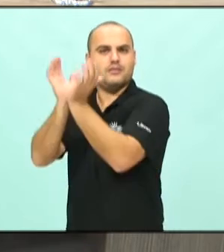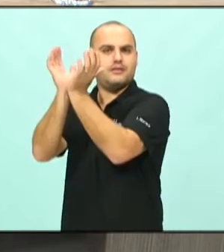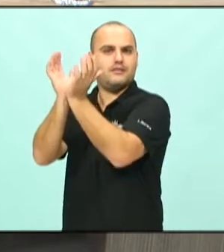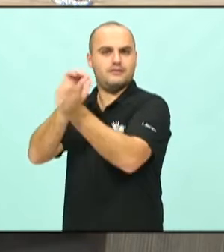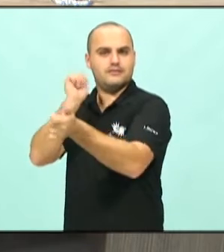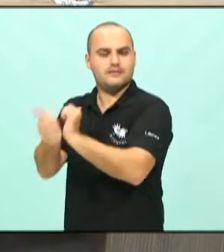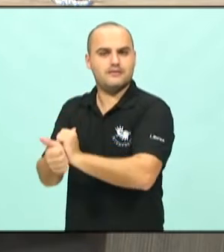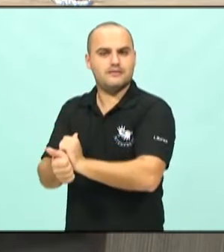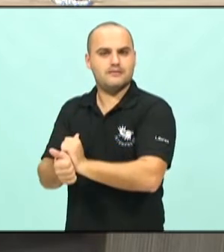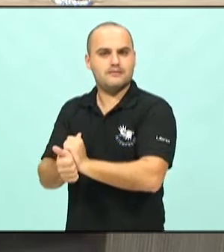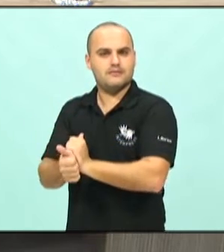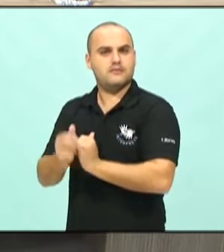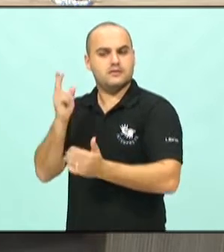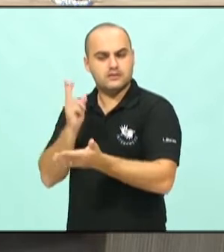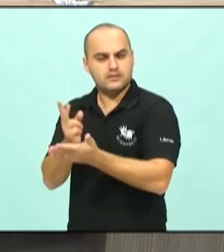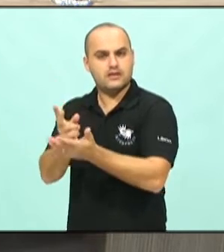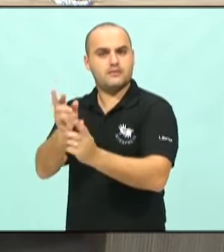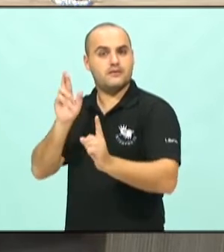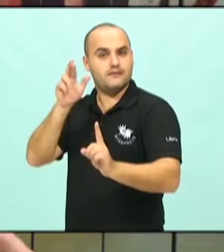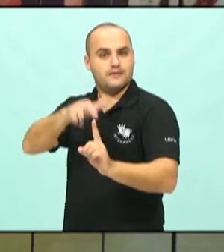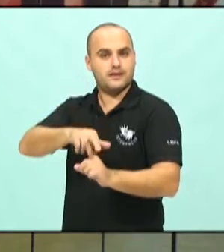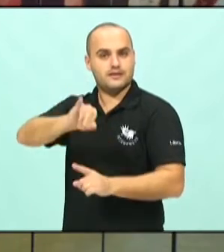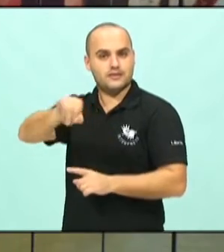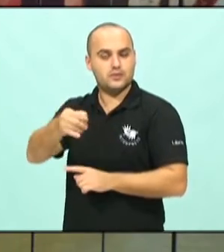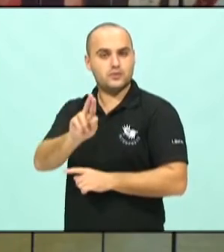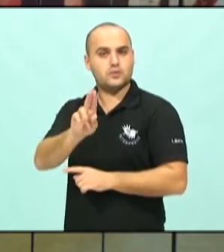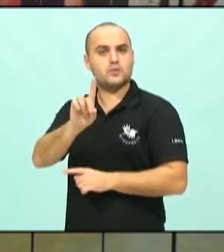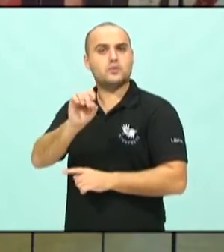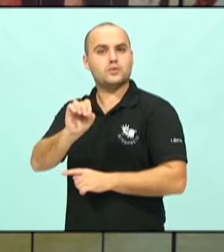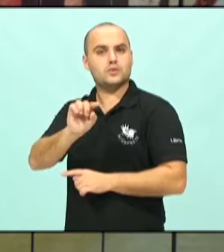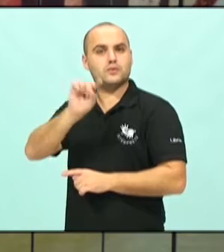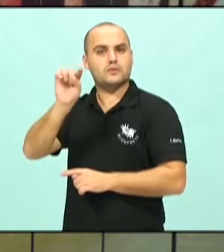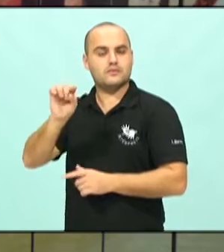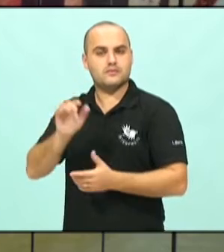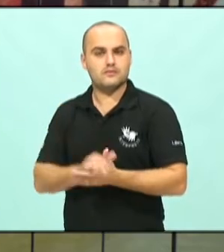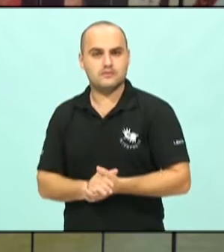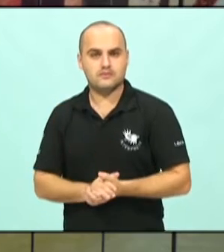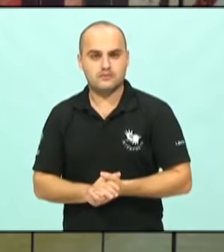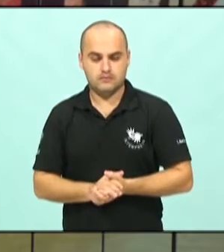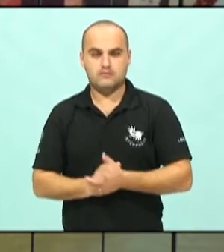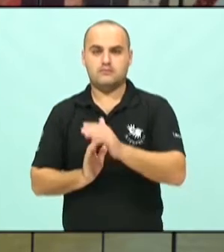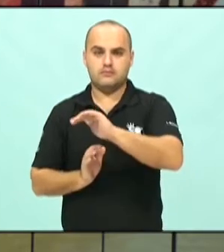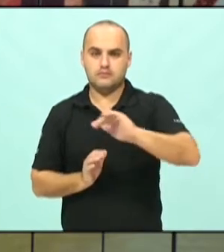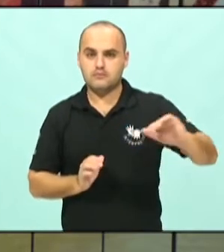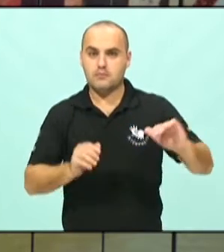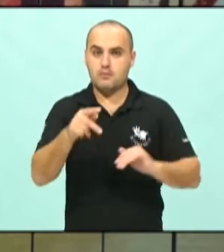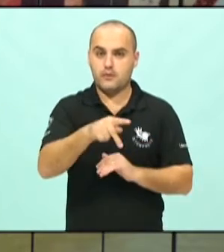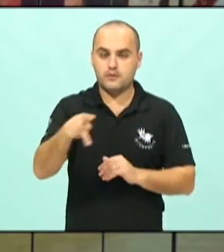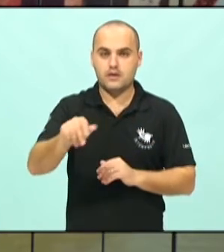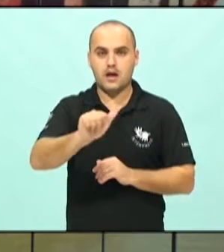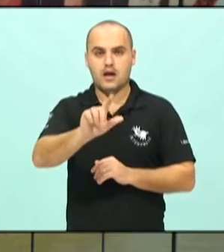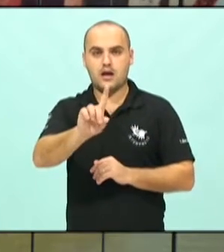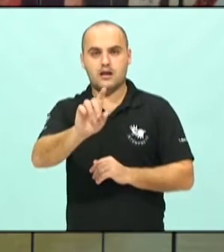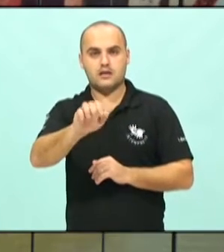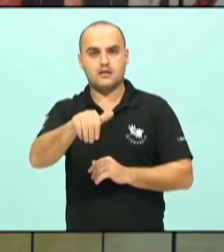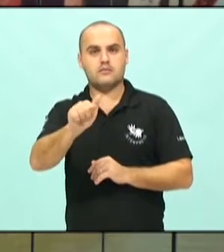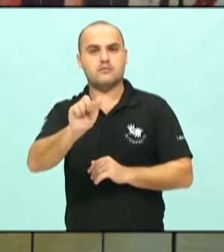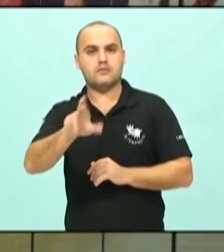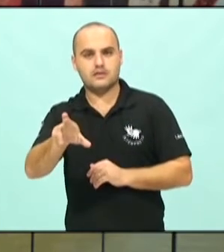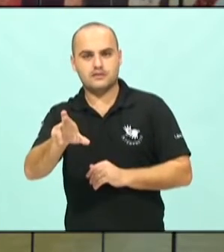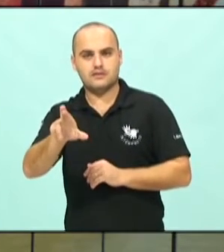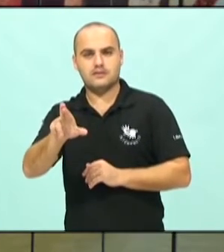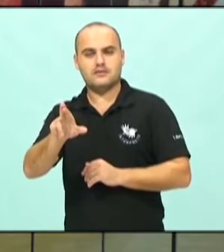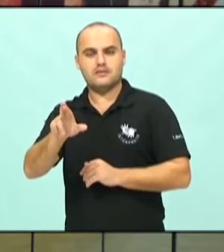uma referência no judô da nossa cidade, né? Nós temos o próprio professor Ademar Estel, que hoje trabalha com futebol de salão